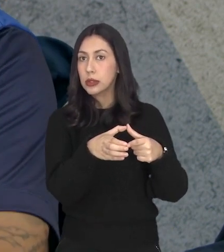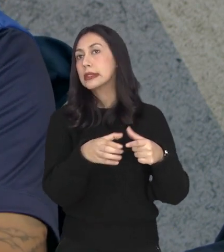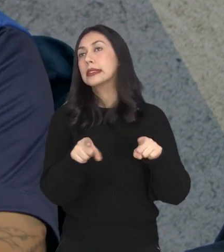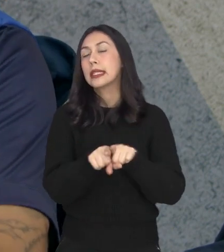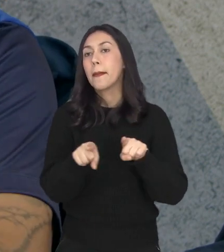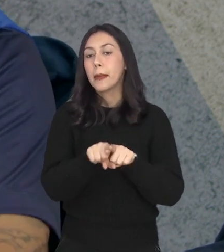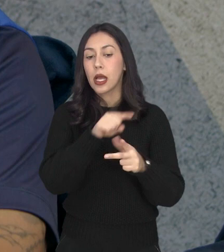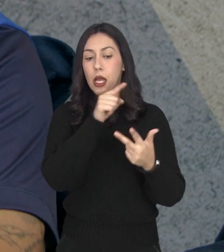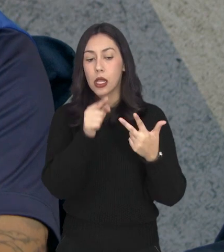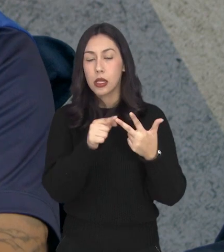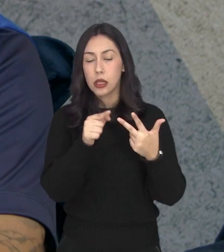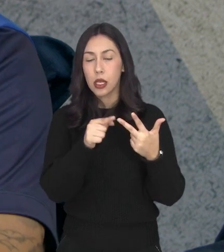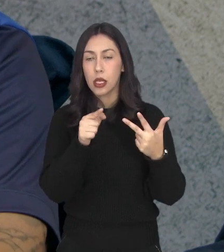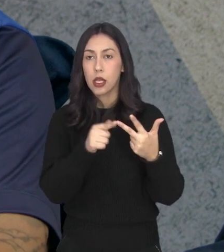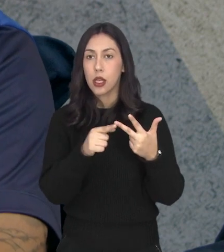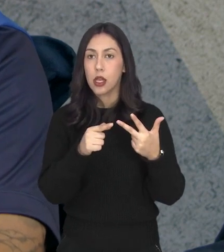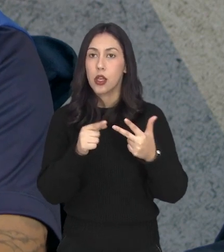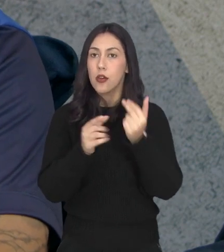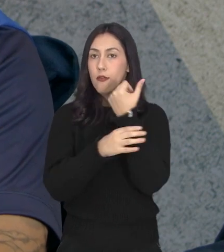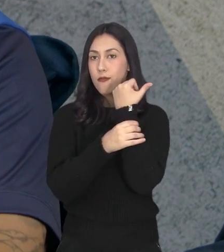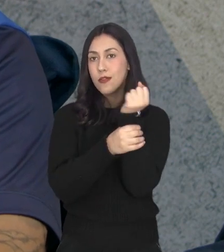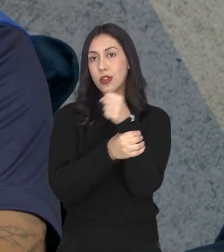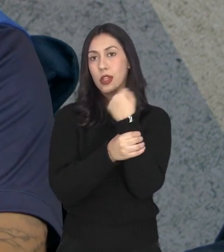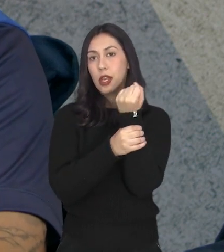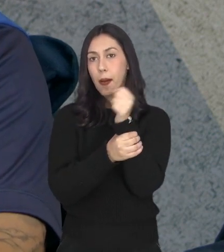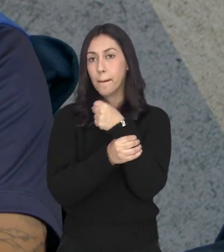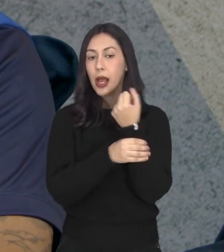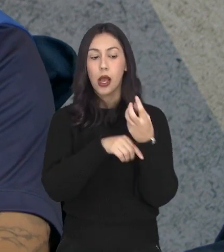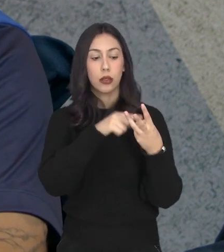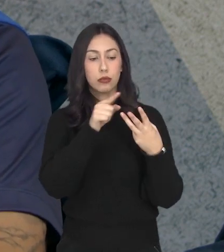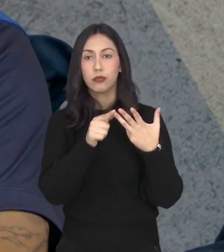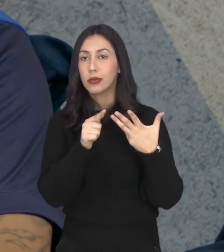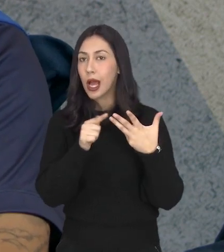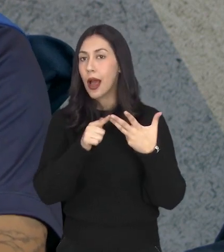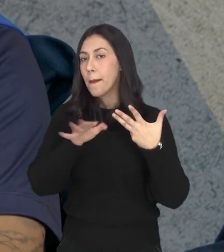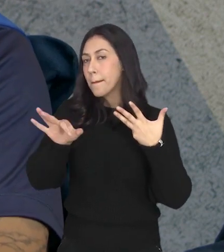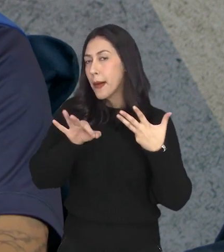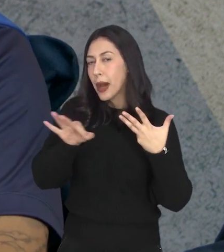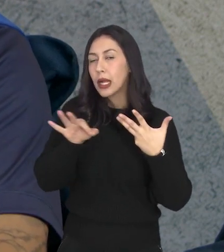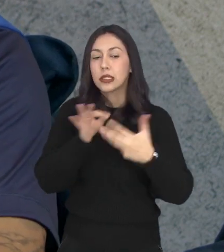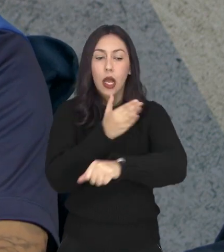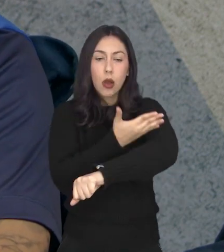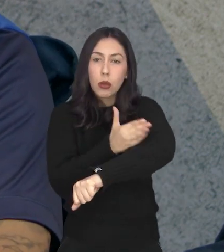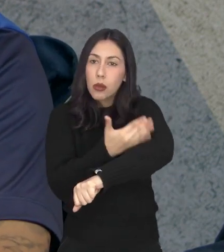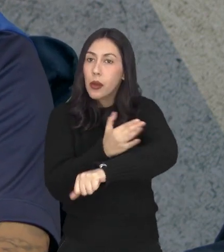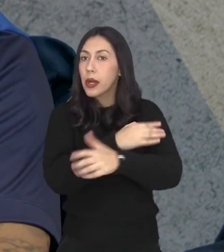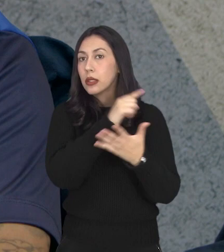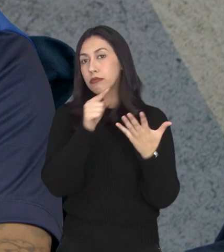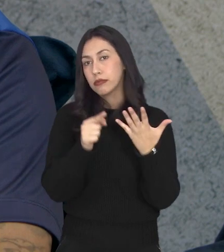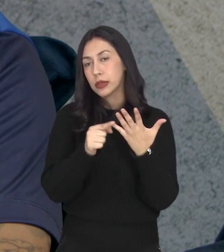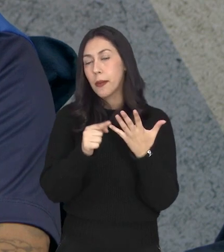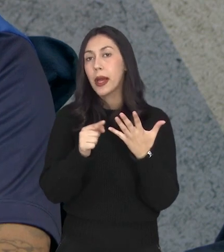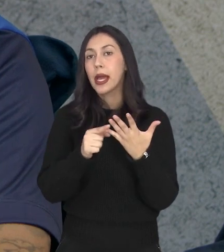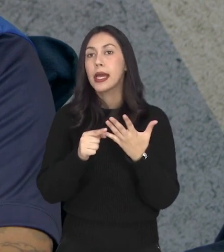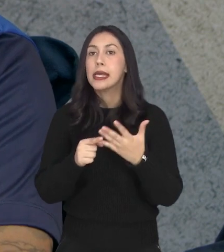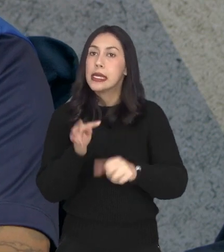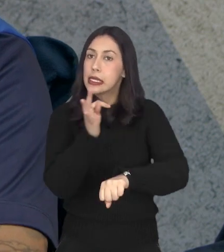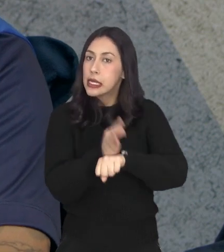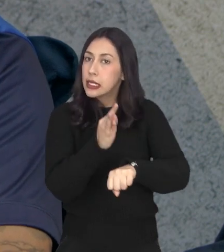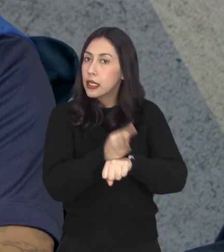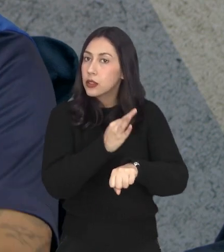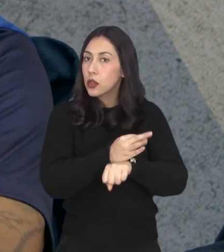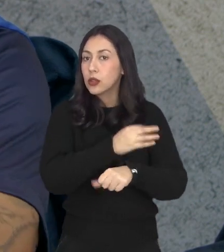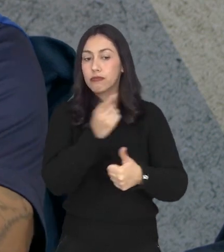2 fisioterapeutas, fisiologia e preparação física. E tem eu como treinador e o